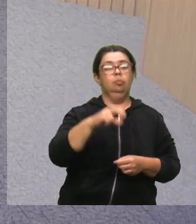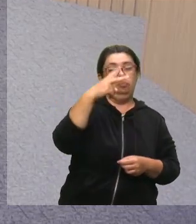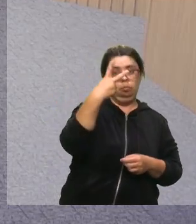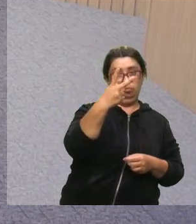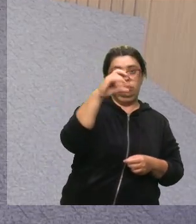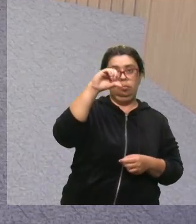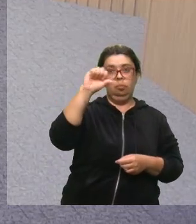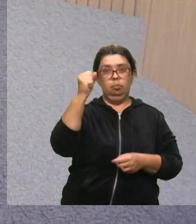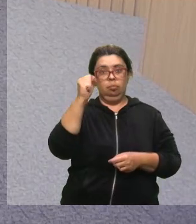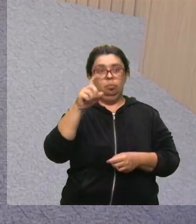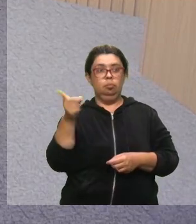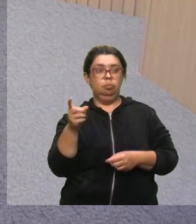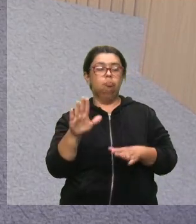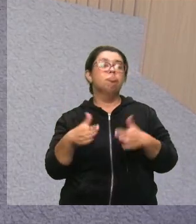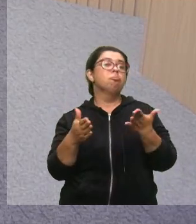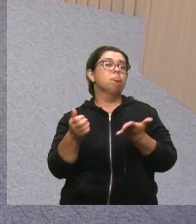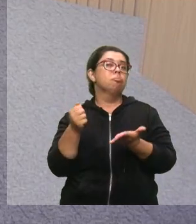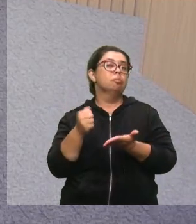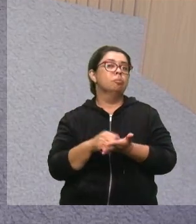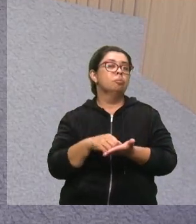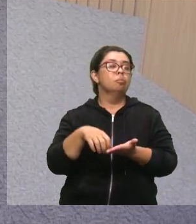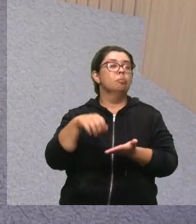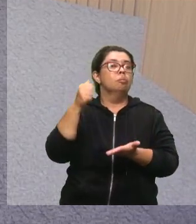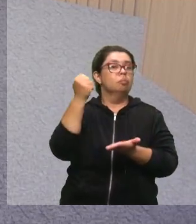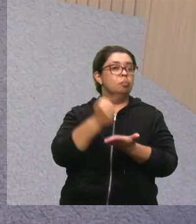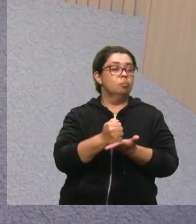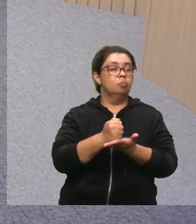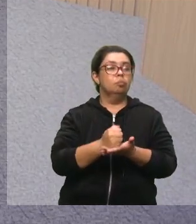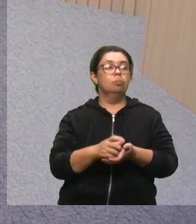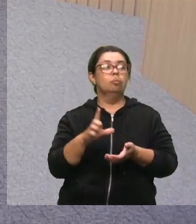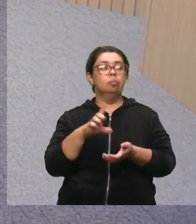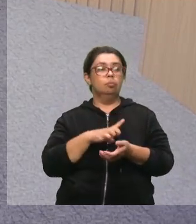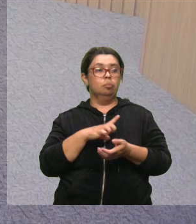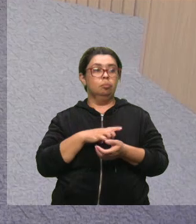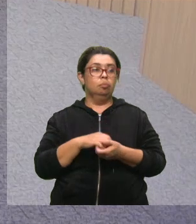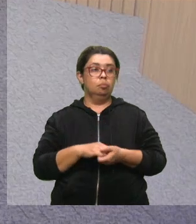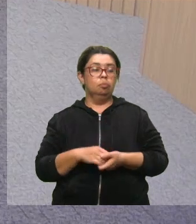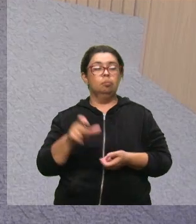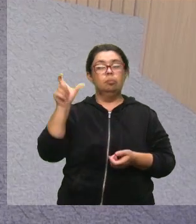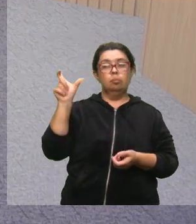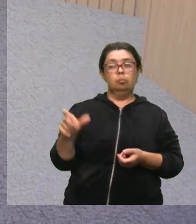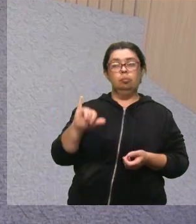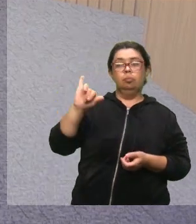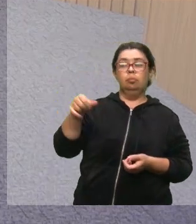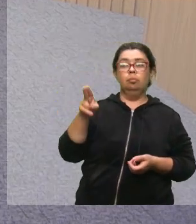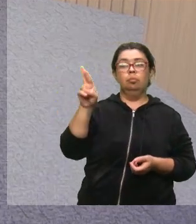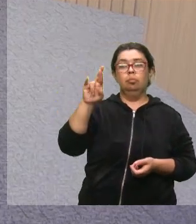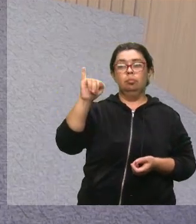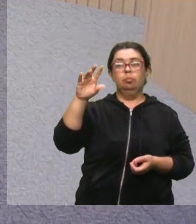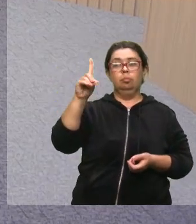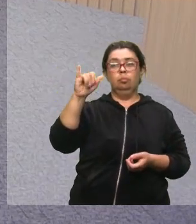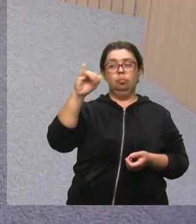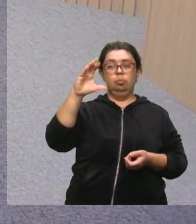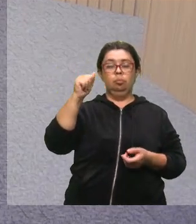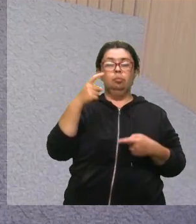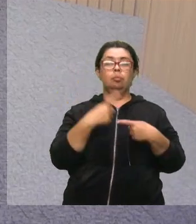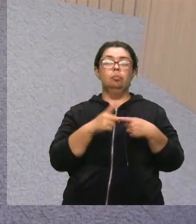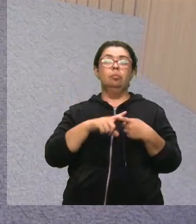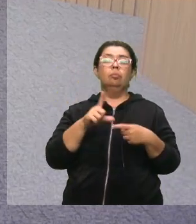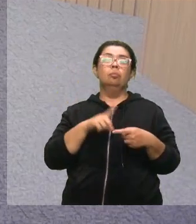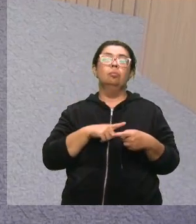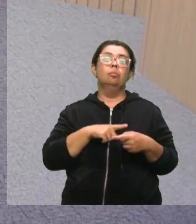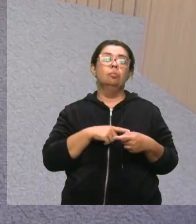entender quais contratos estão abarcados aí no gabinete do prefeito para pessoa jurídica e por que tem três fichas para a